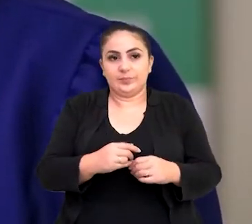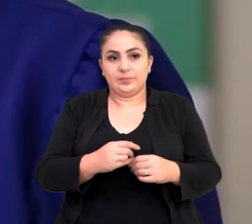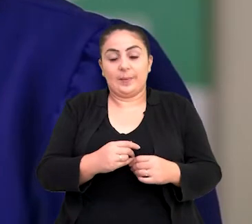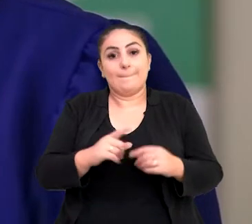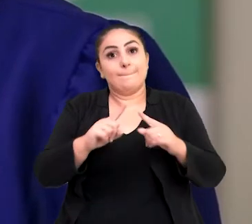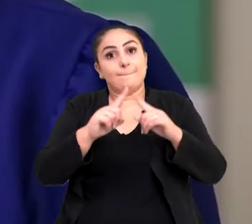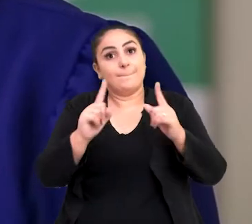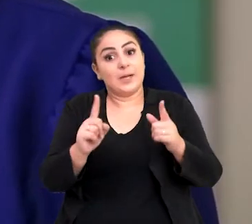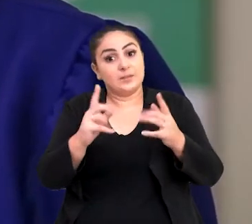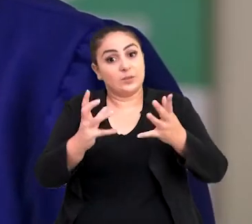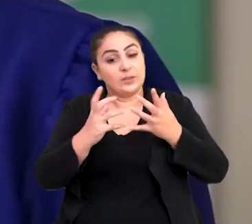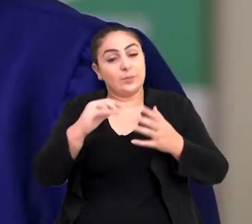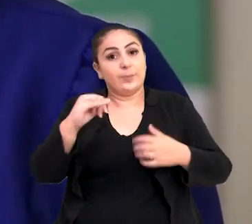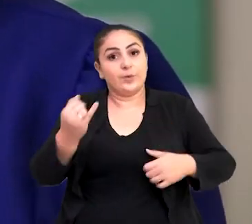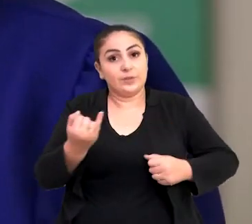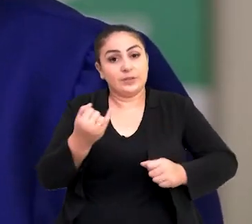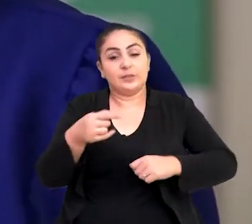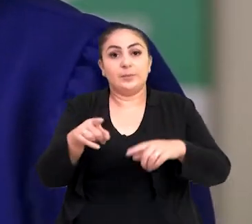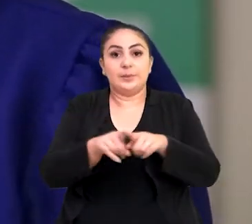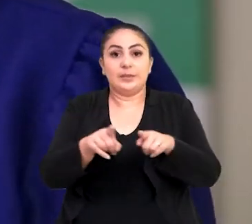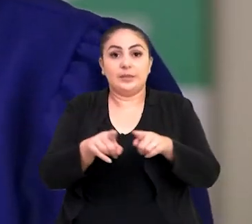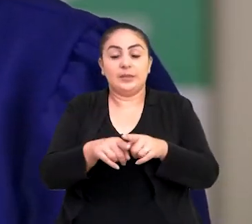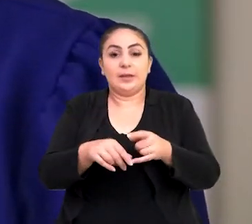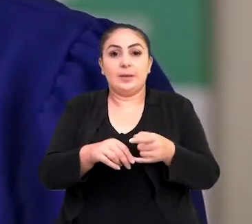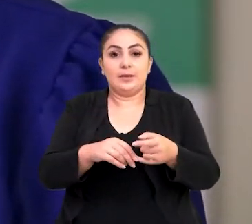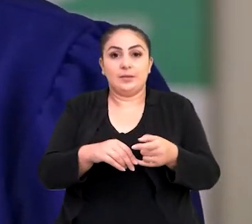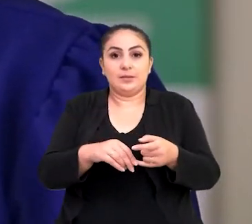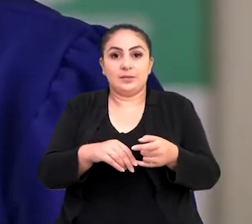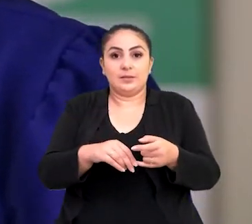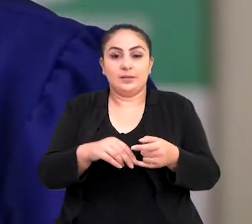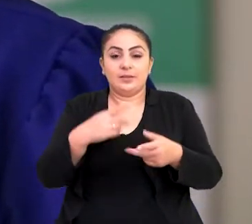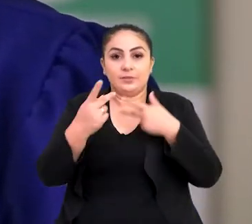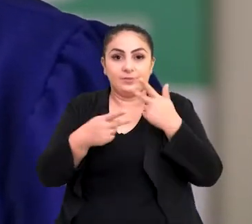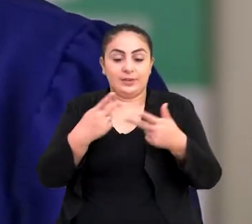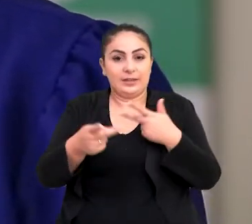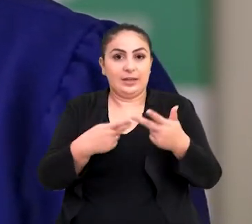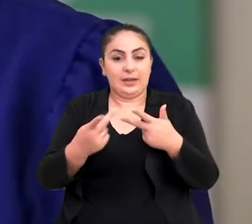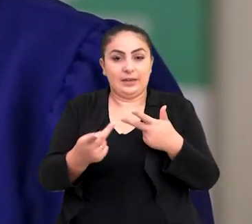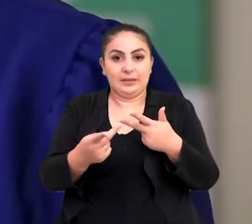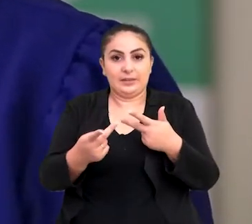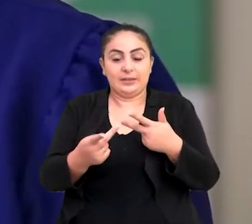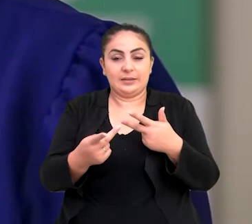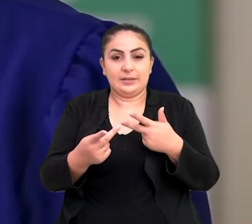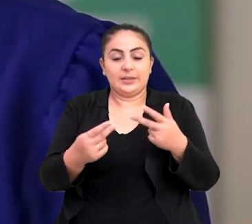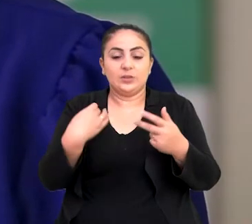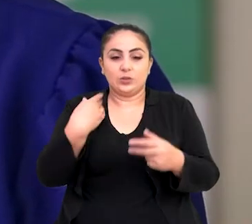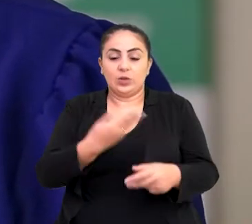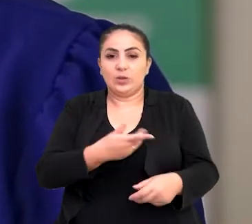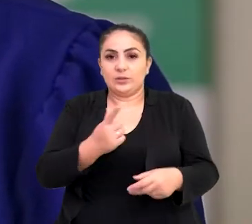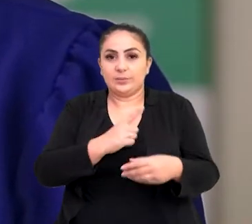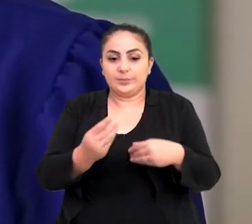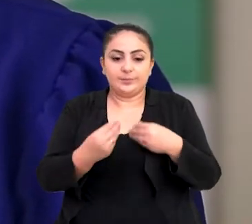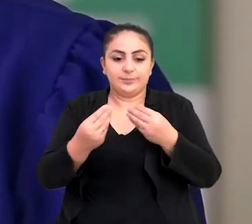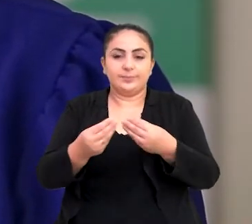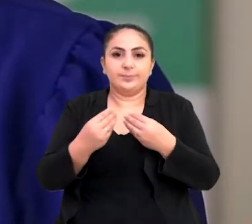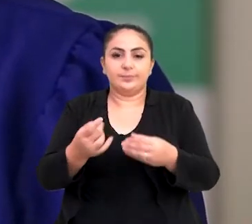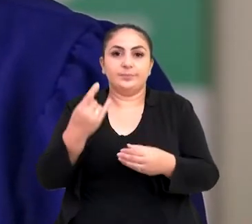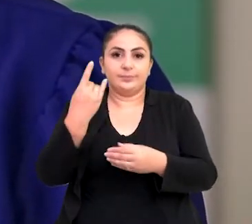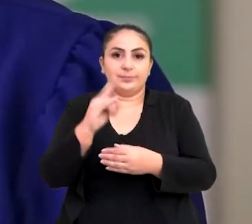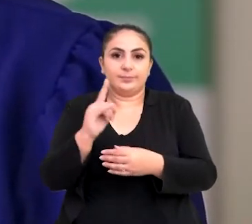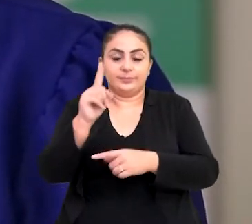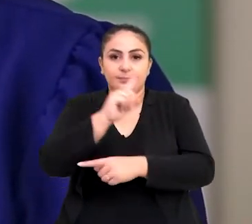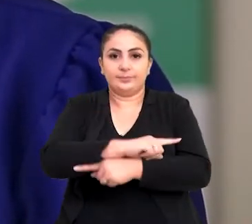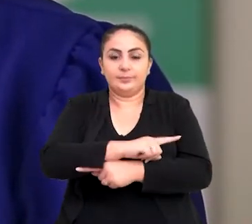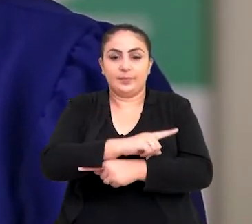doses. Mas eu queria aproveitar essa oportunidade para dizer que passamos a entregar